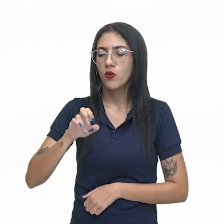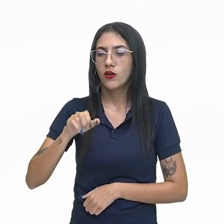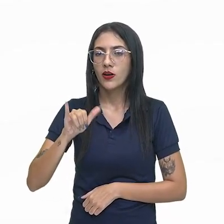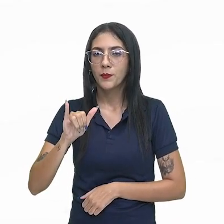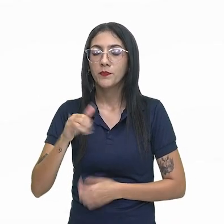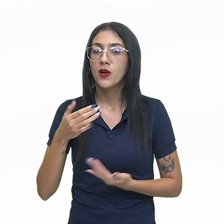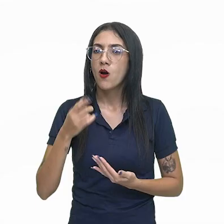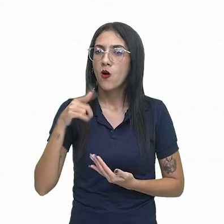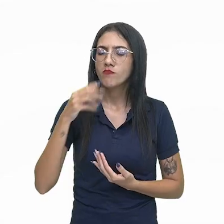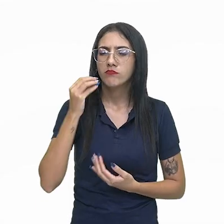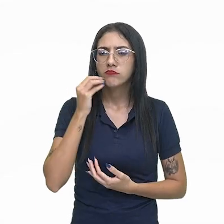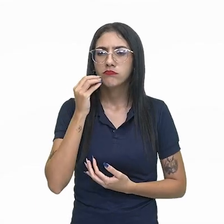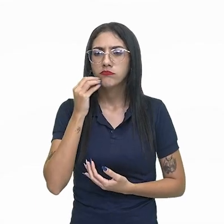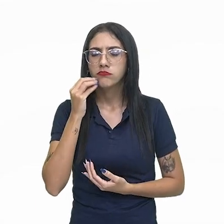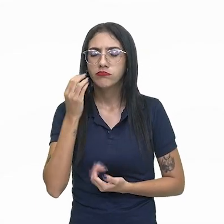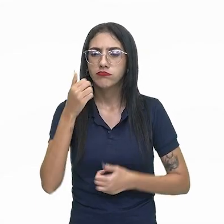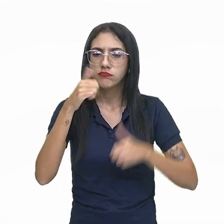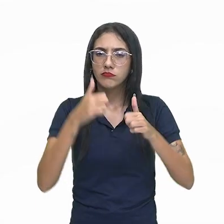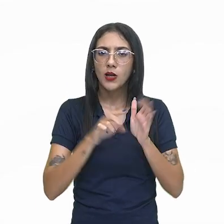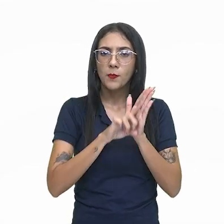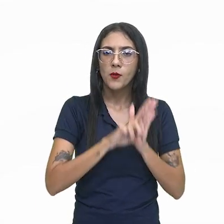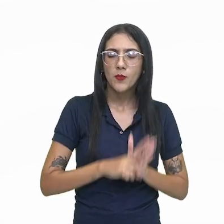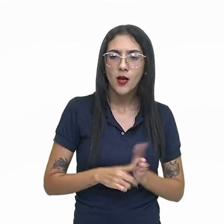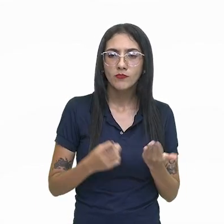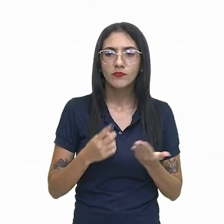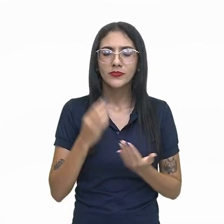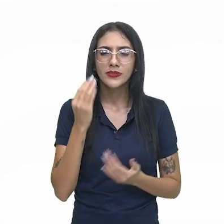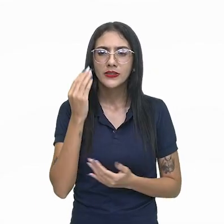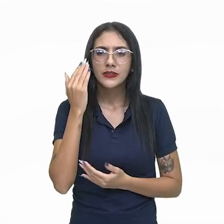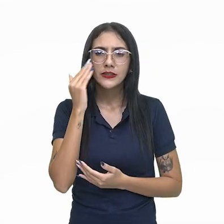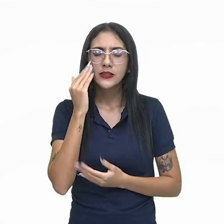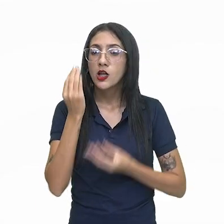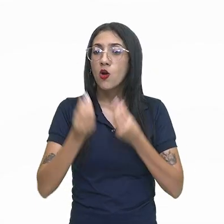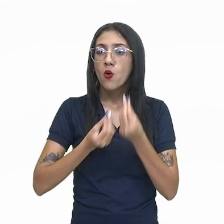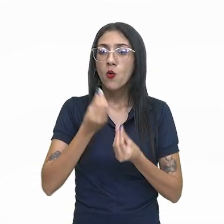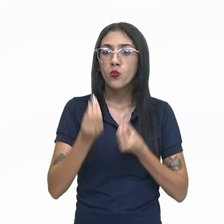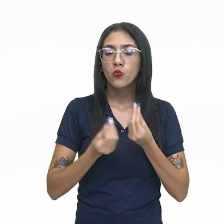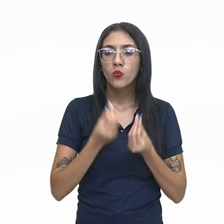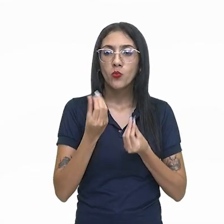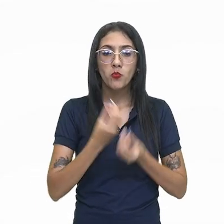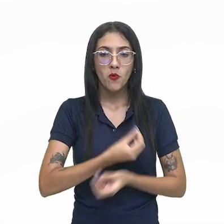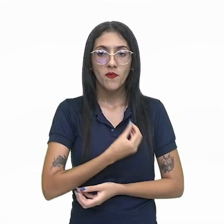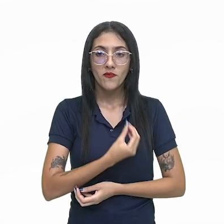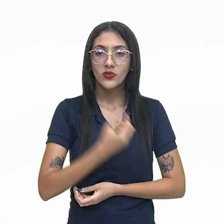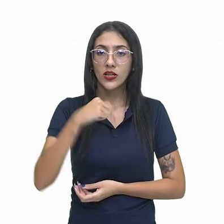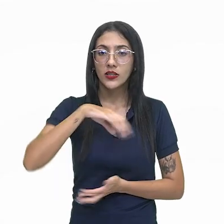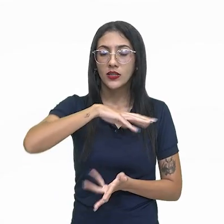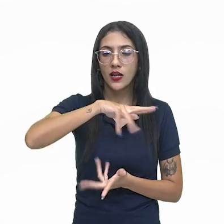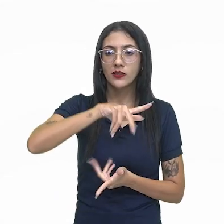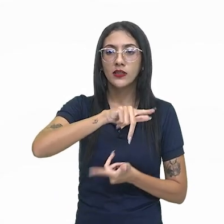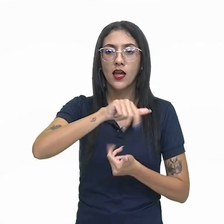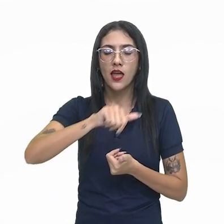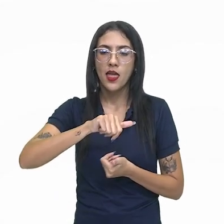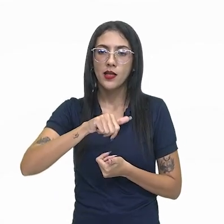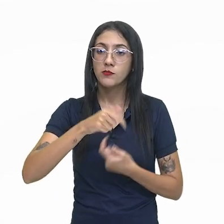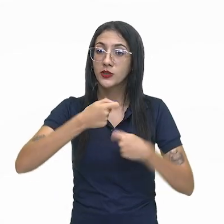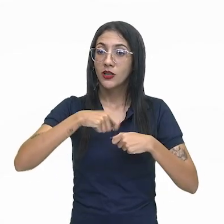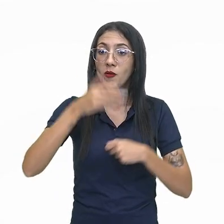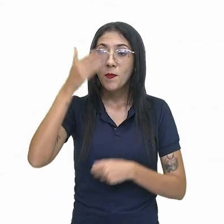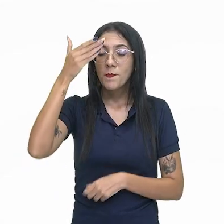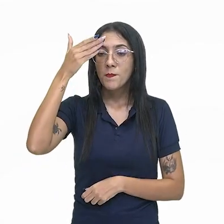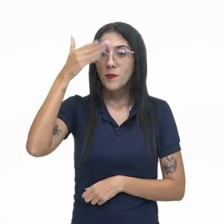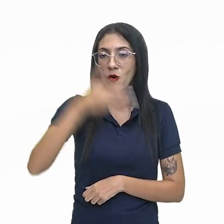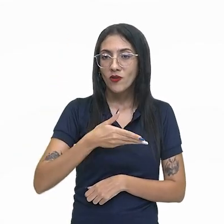constituiu basicamente em simular as condições primitivas da Terra, né, postuladas por Oparin e Haldane.